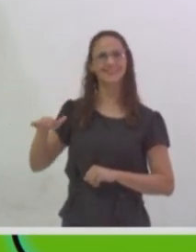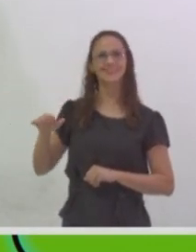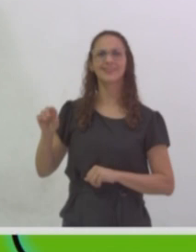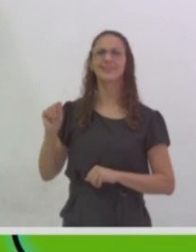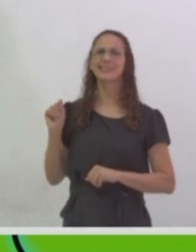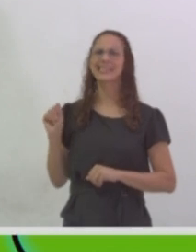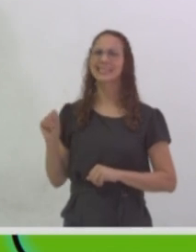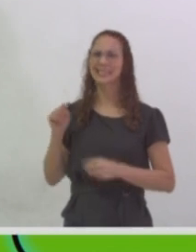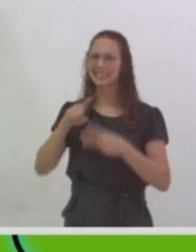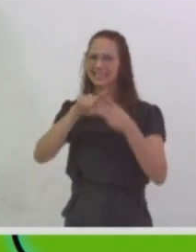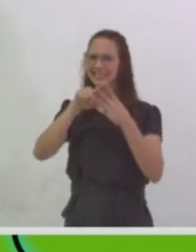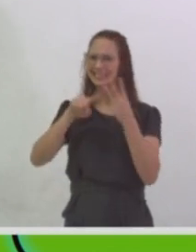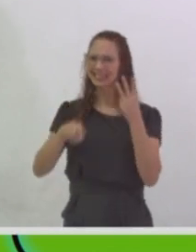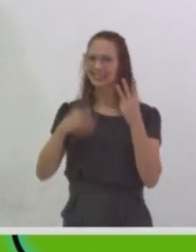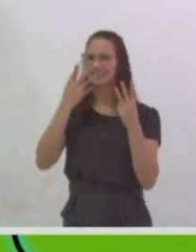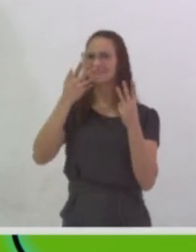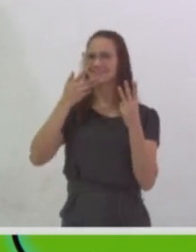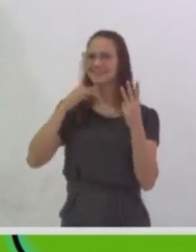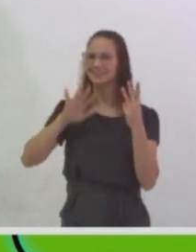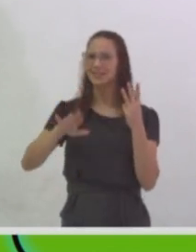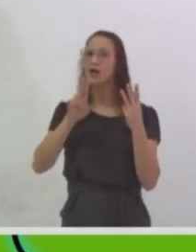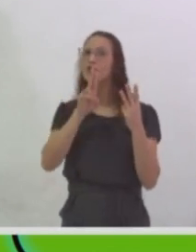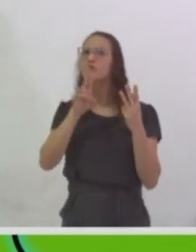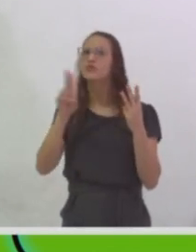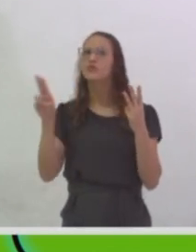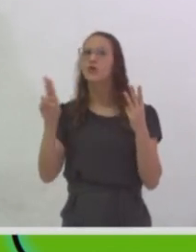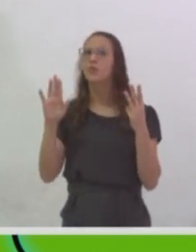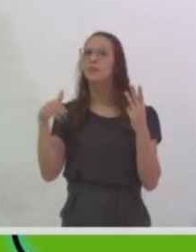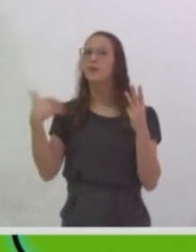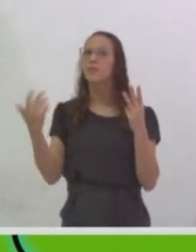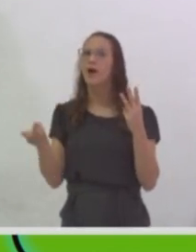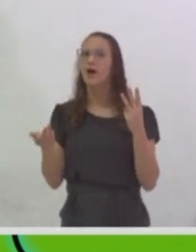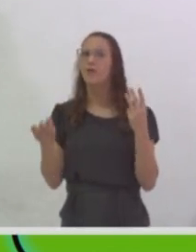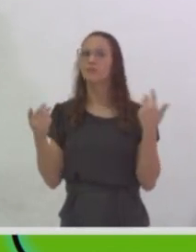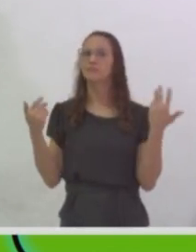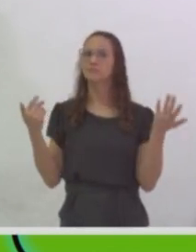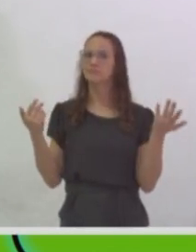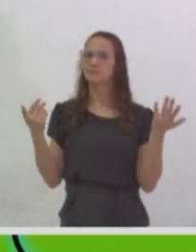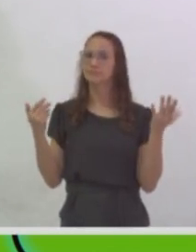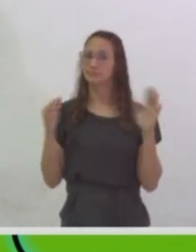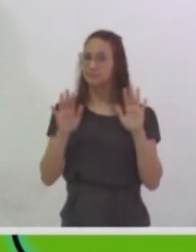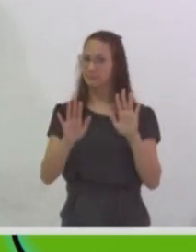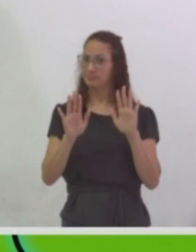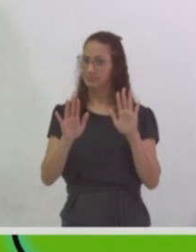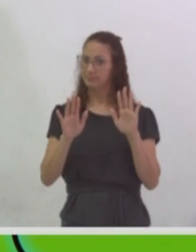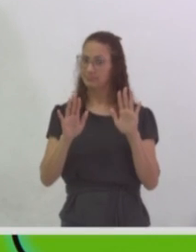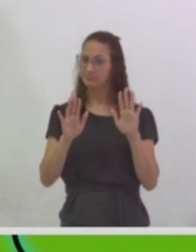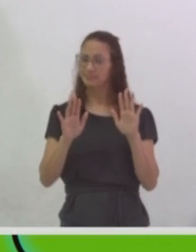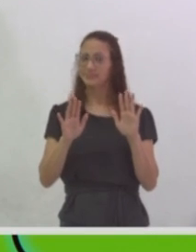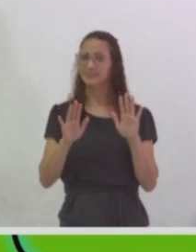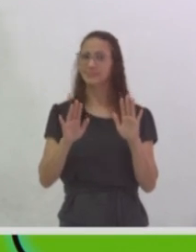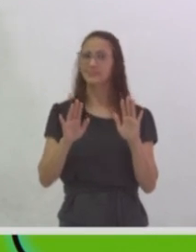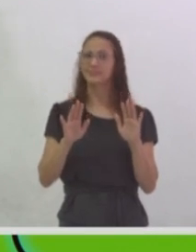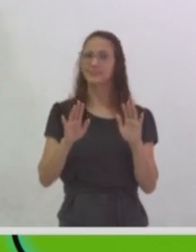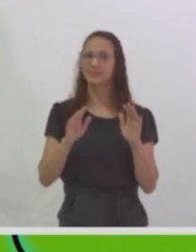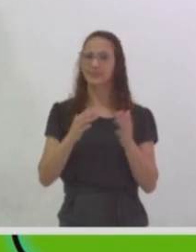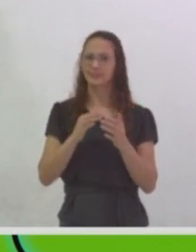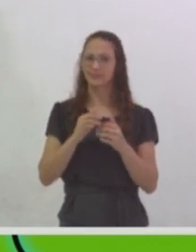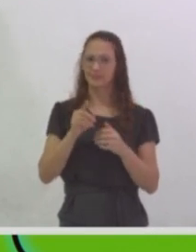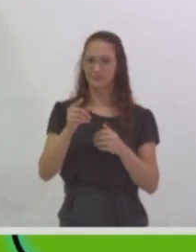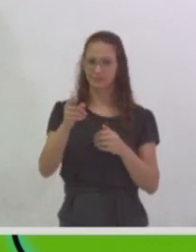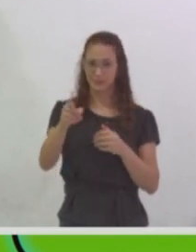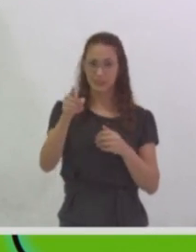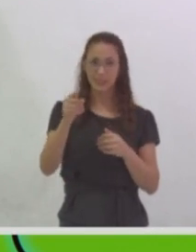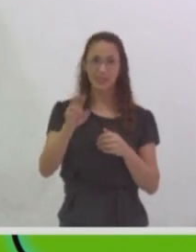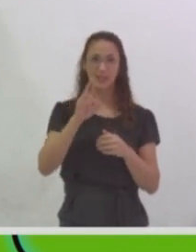e eu quero que vocês me digam qual o nome do nosso personagem. Porém, antes de começar a falar o